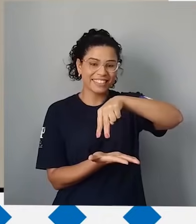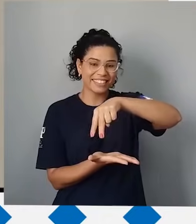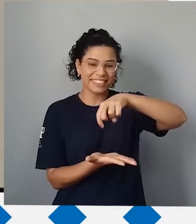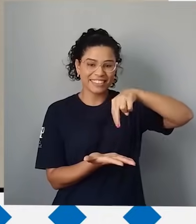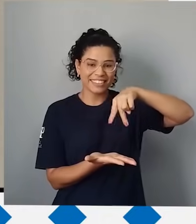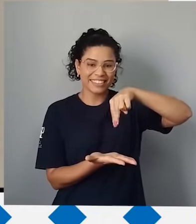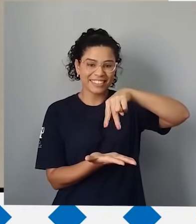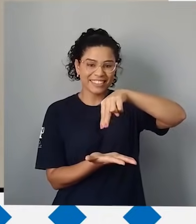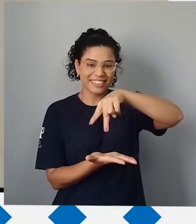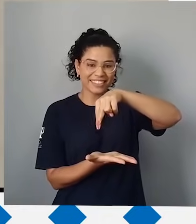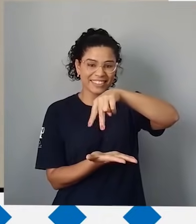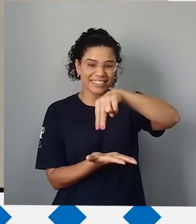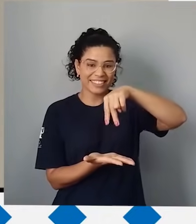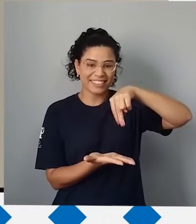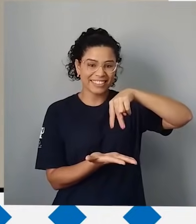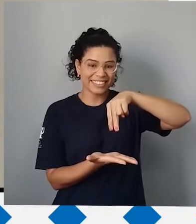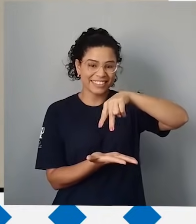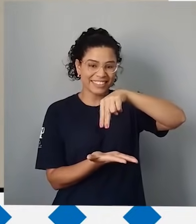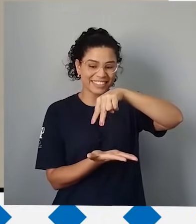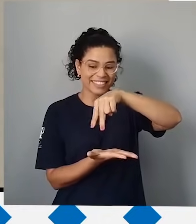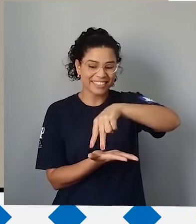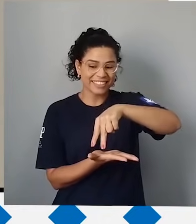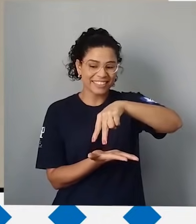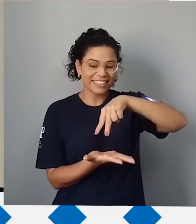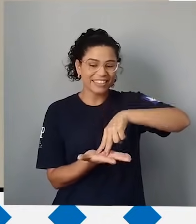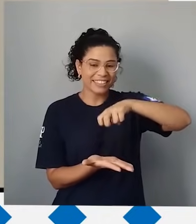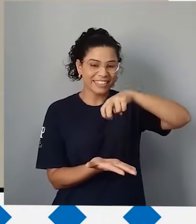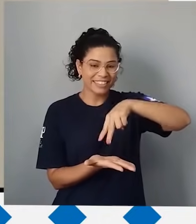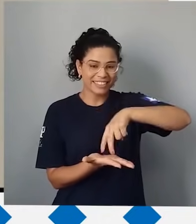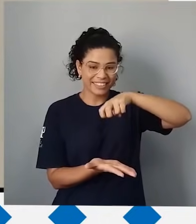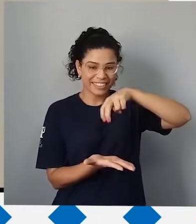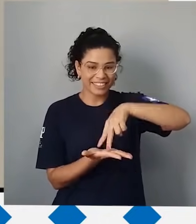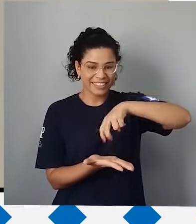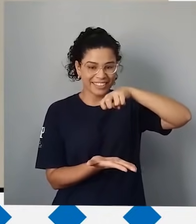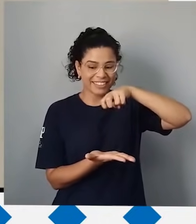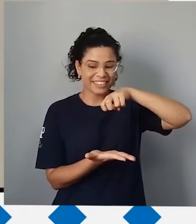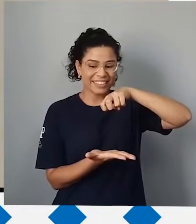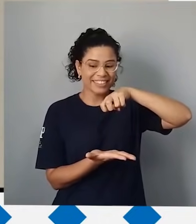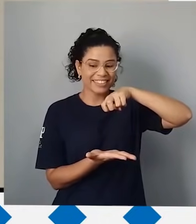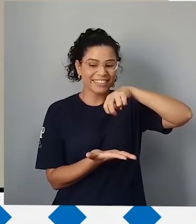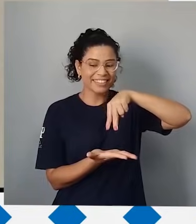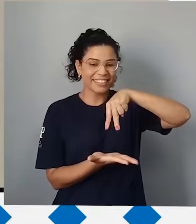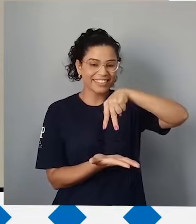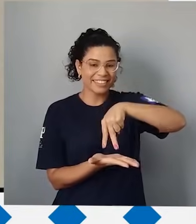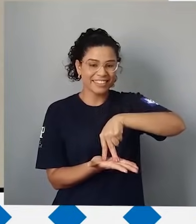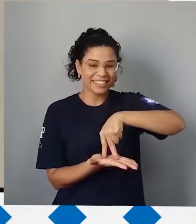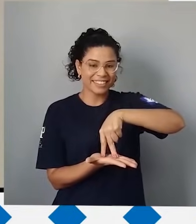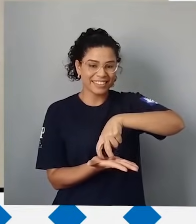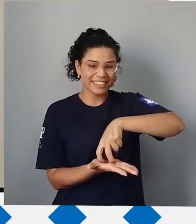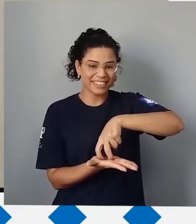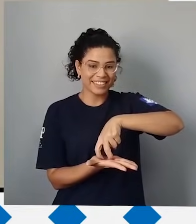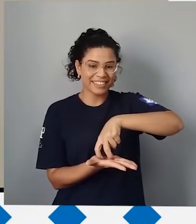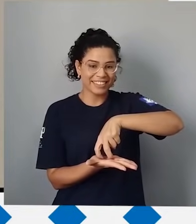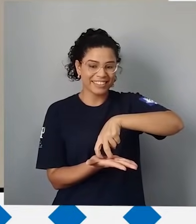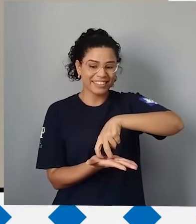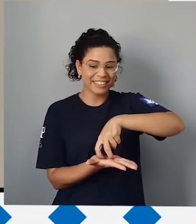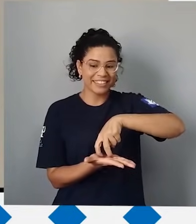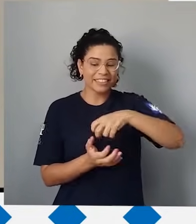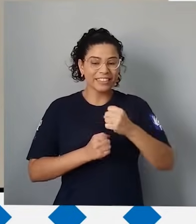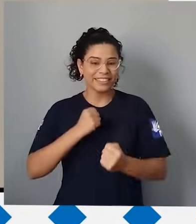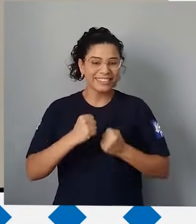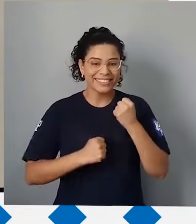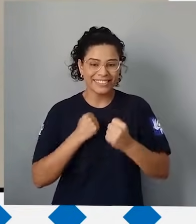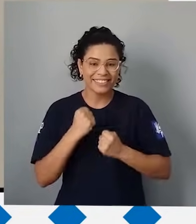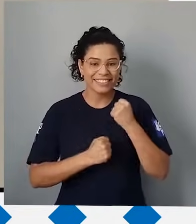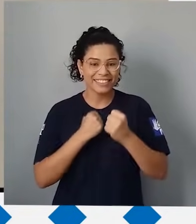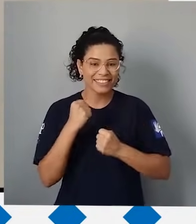tembeia. Tembeia, tembeia, tembeia. Ruka, ruka, ruka, simamaka.